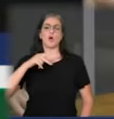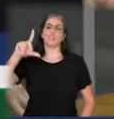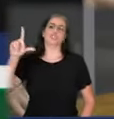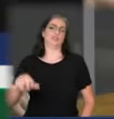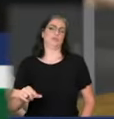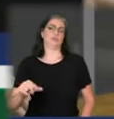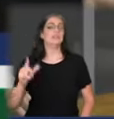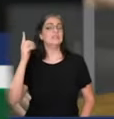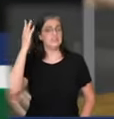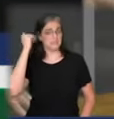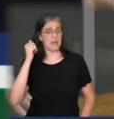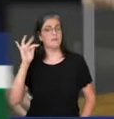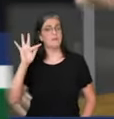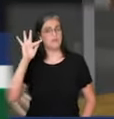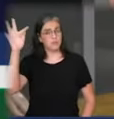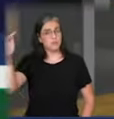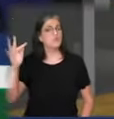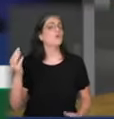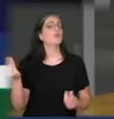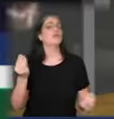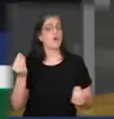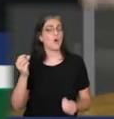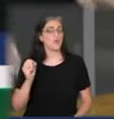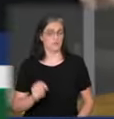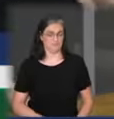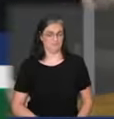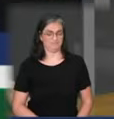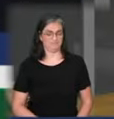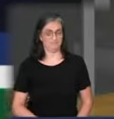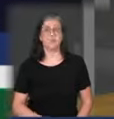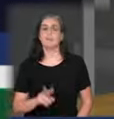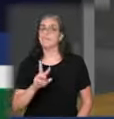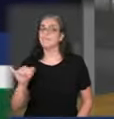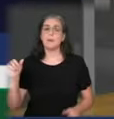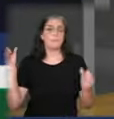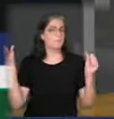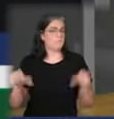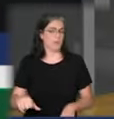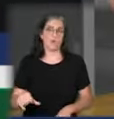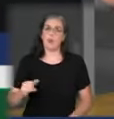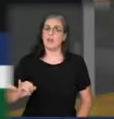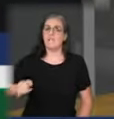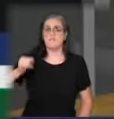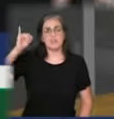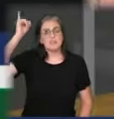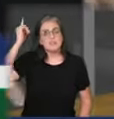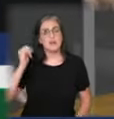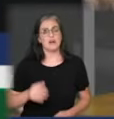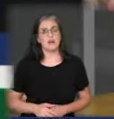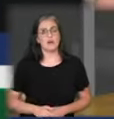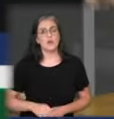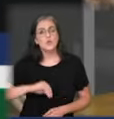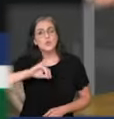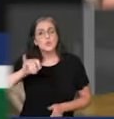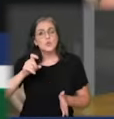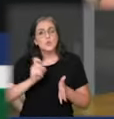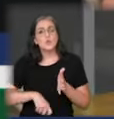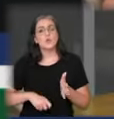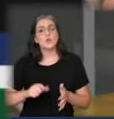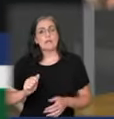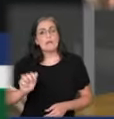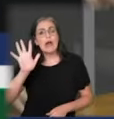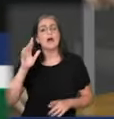futuro o que vai acontecer será mais inflação. Os juros já estão ficando mais altos com as críticas que ele está fazendo ao Banco